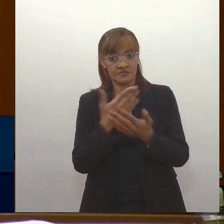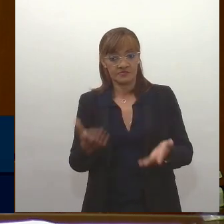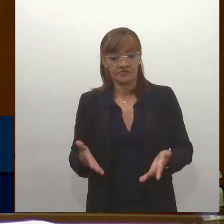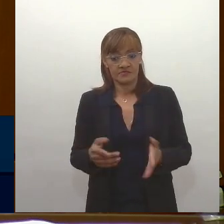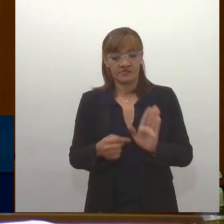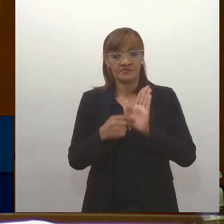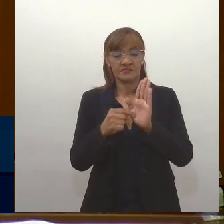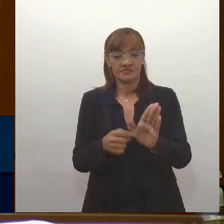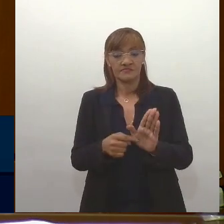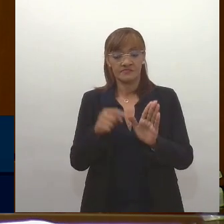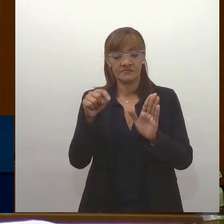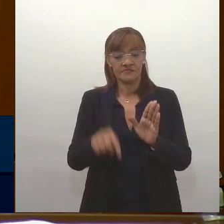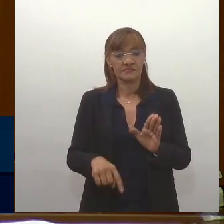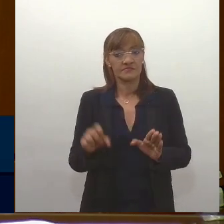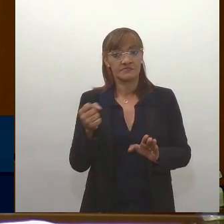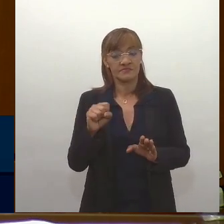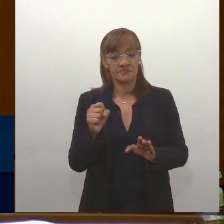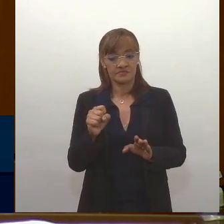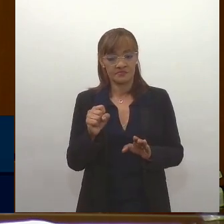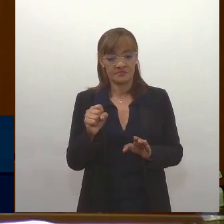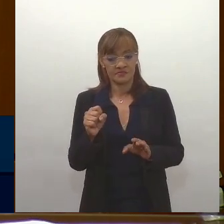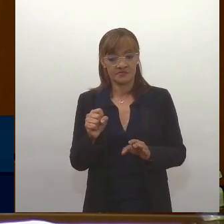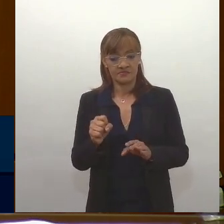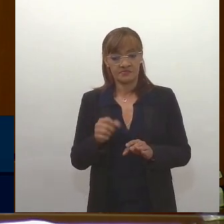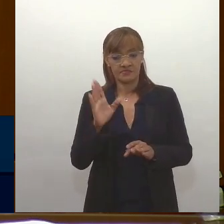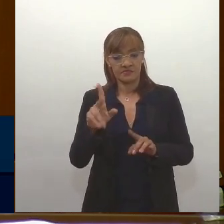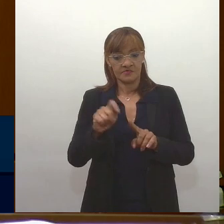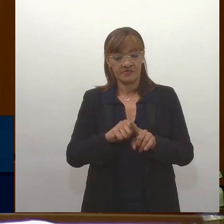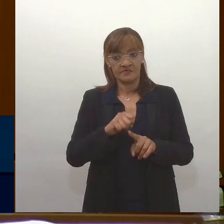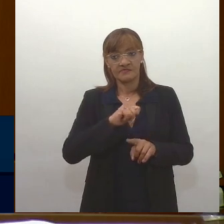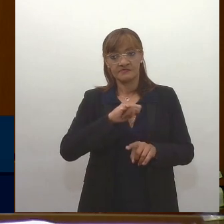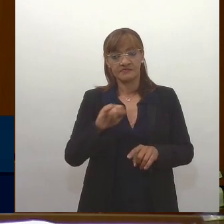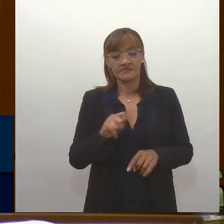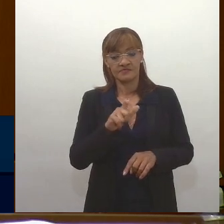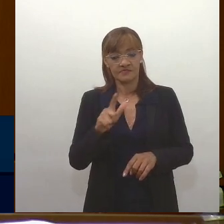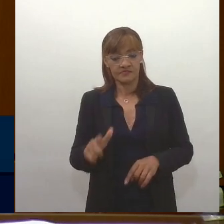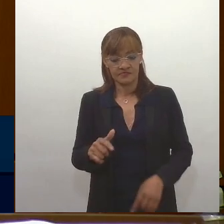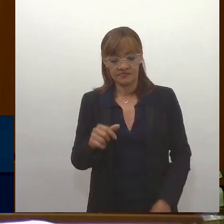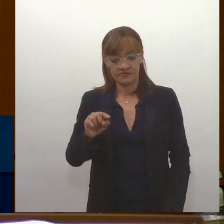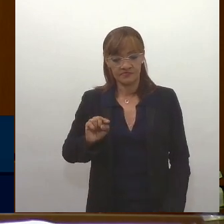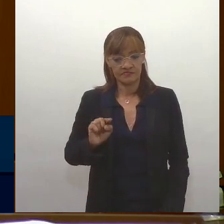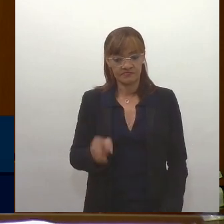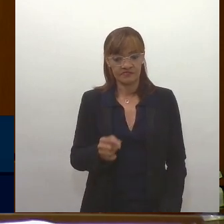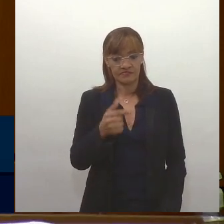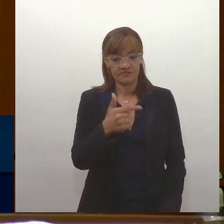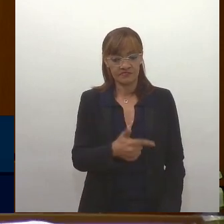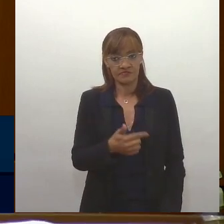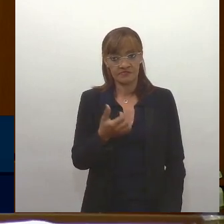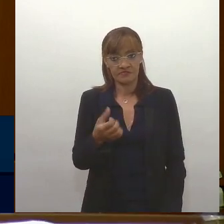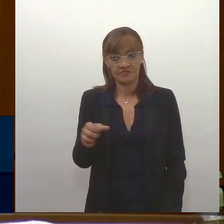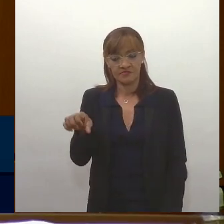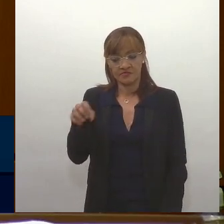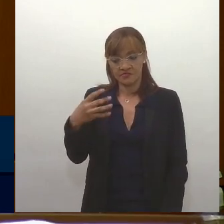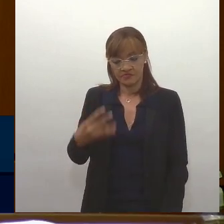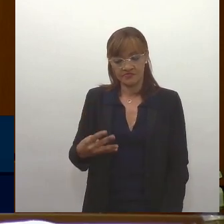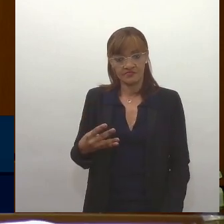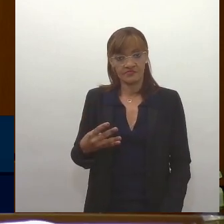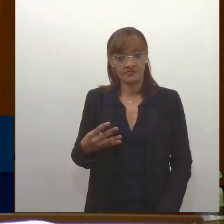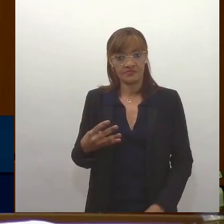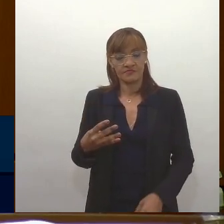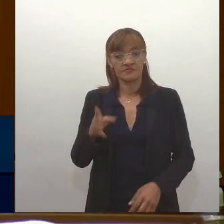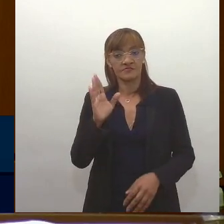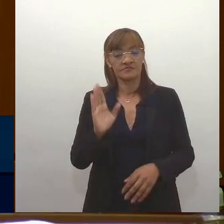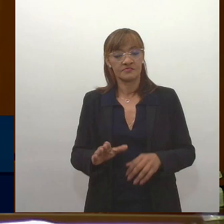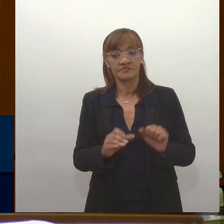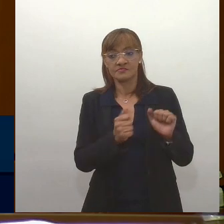encerrou o mês de julho com saldo de 1264 empregos formais O que representa um